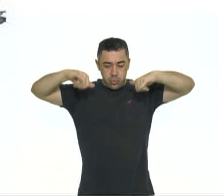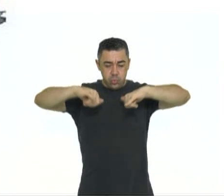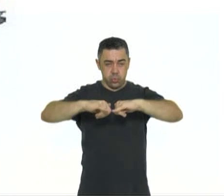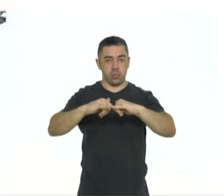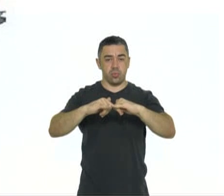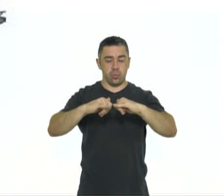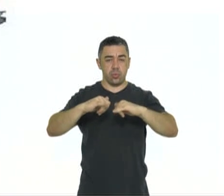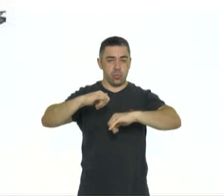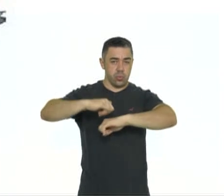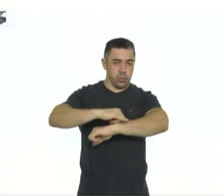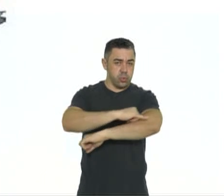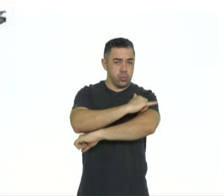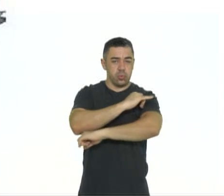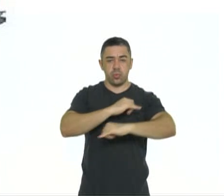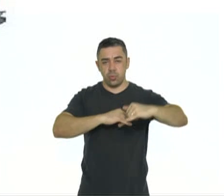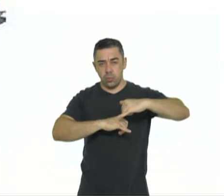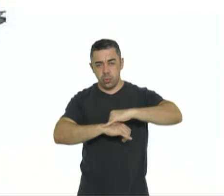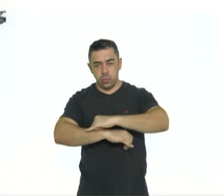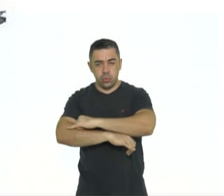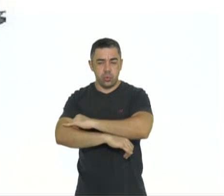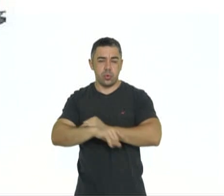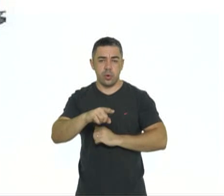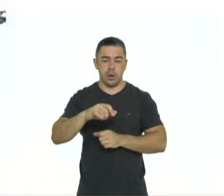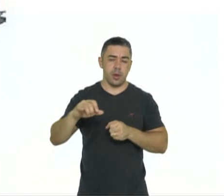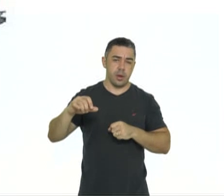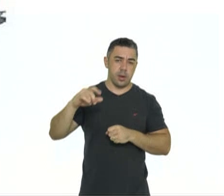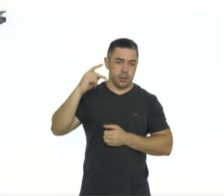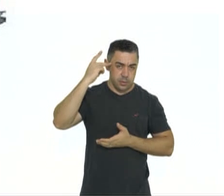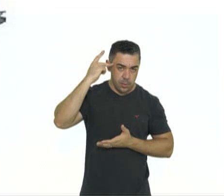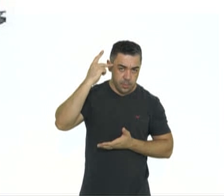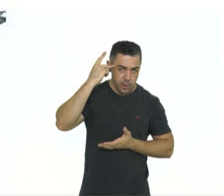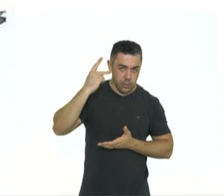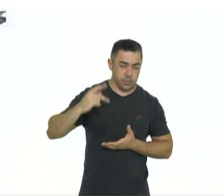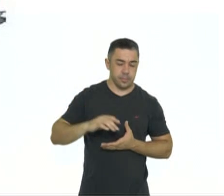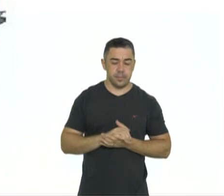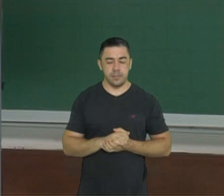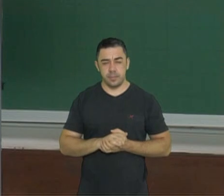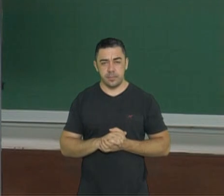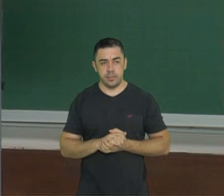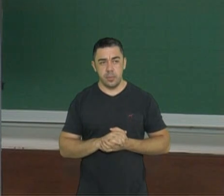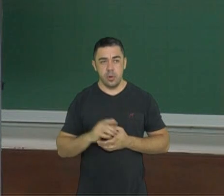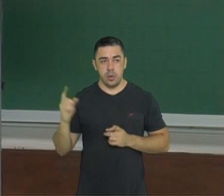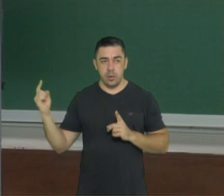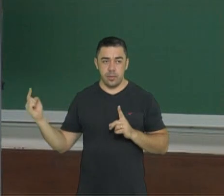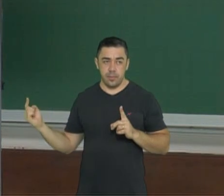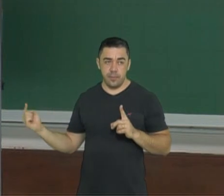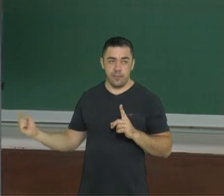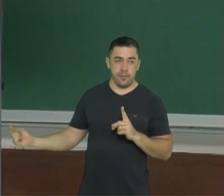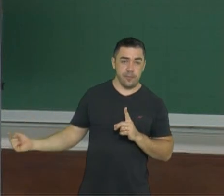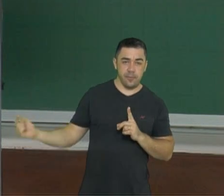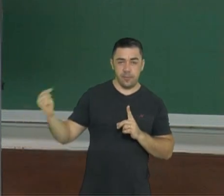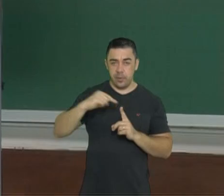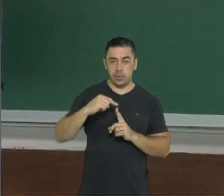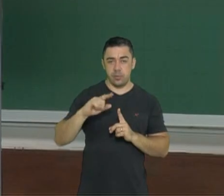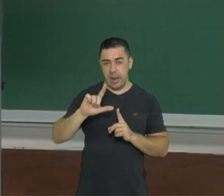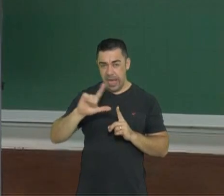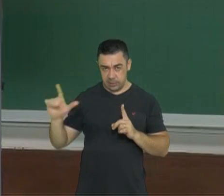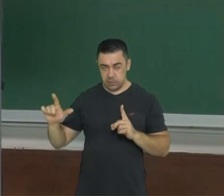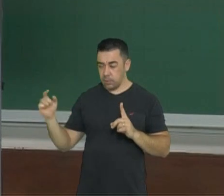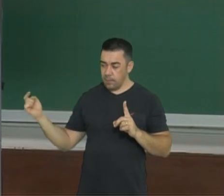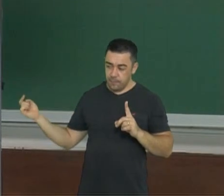por favor Porto Congonhas que fica lá na em São Paulo é um tá vindo da direção leste